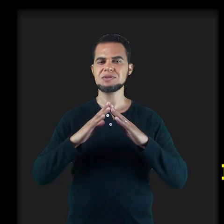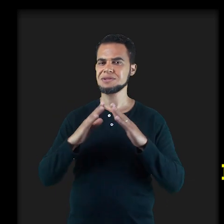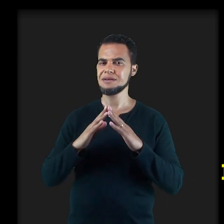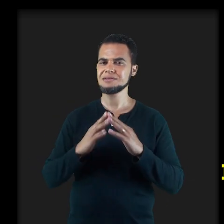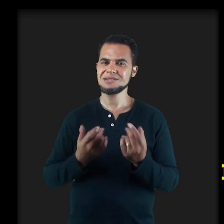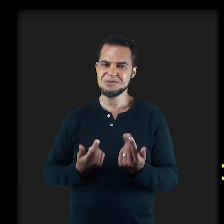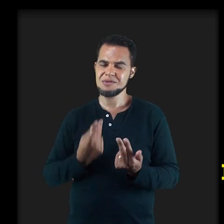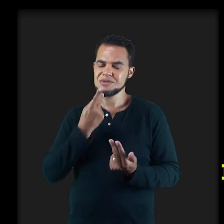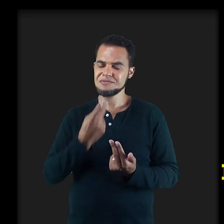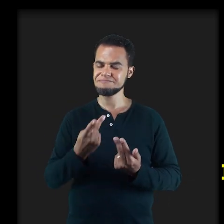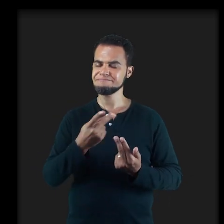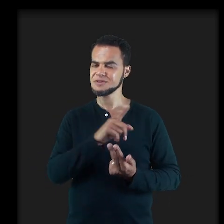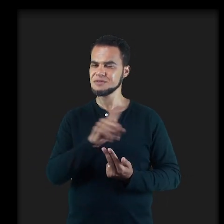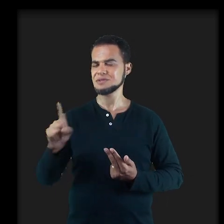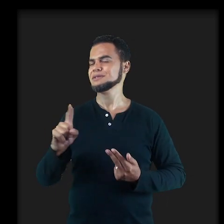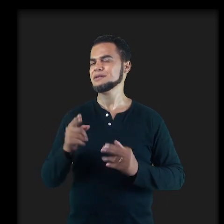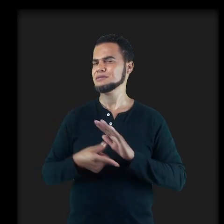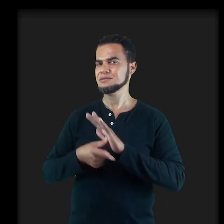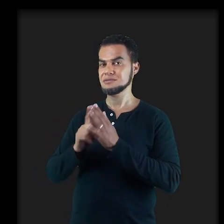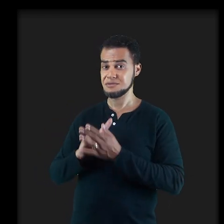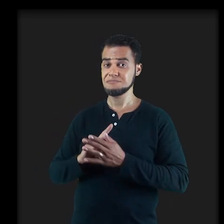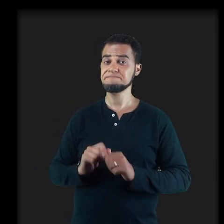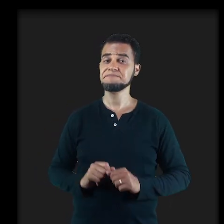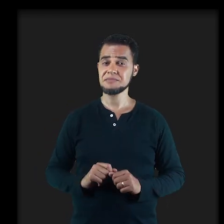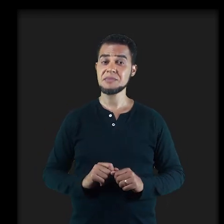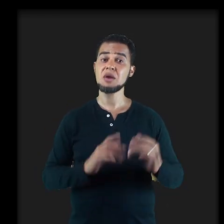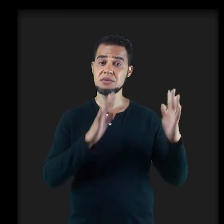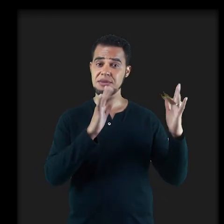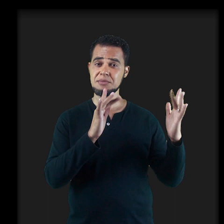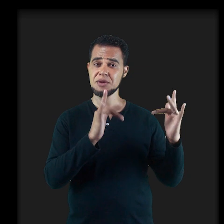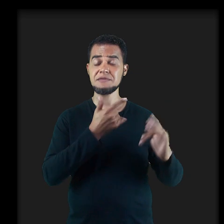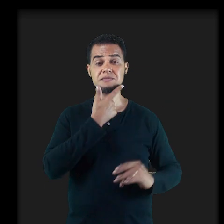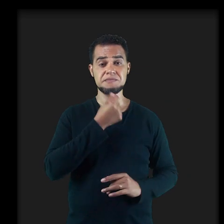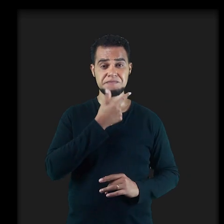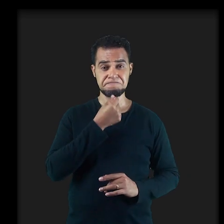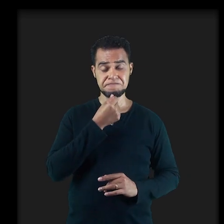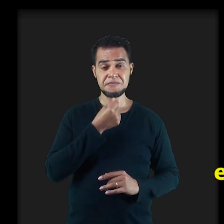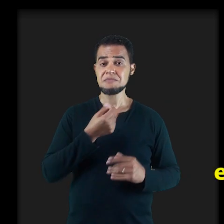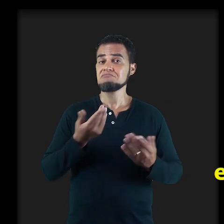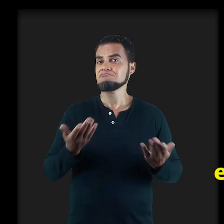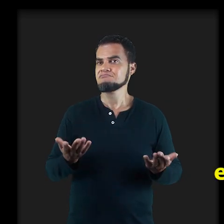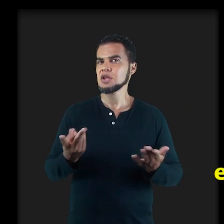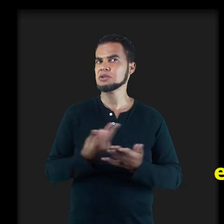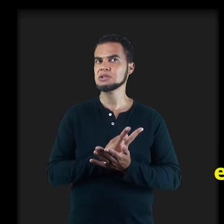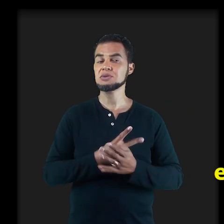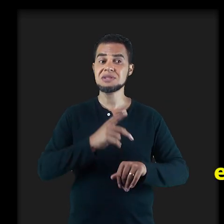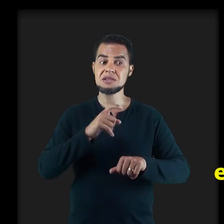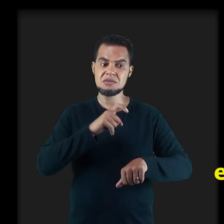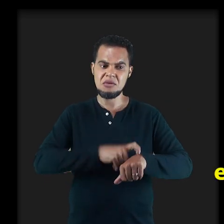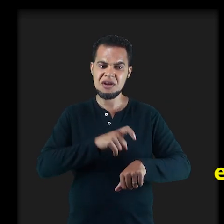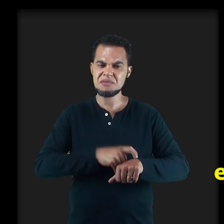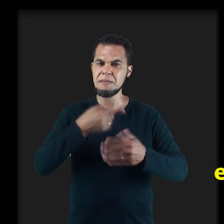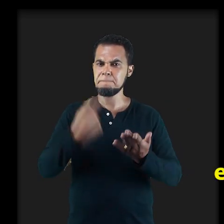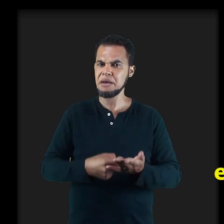já falei com vocês em casa, que namorava um rapaz, né? Desse namoro eu tinha um horário